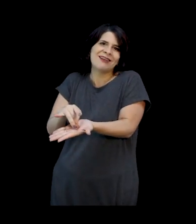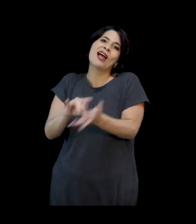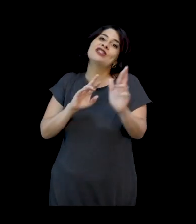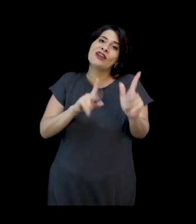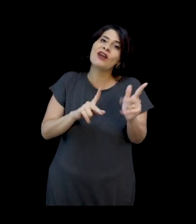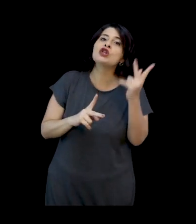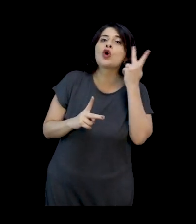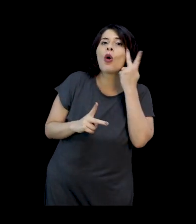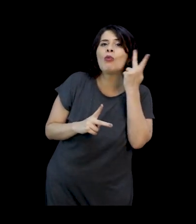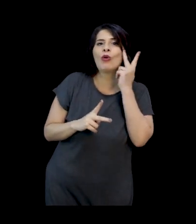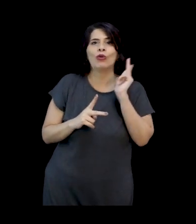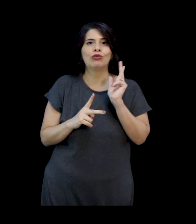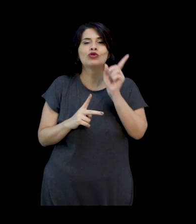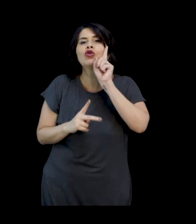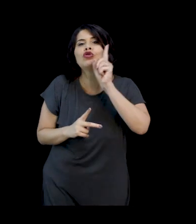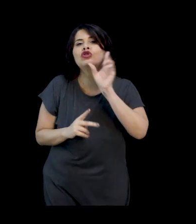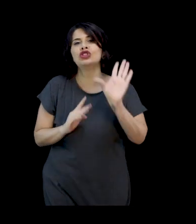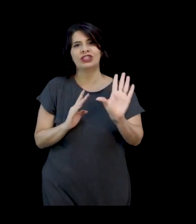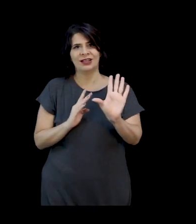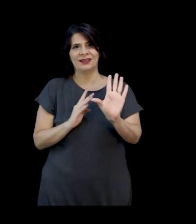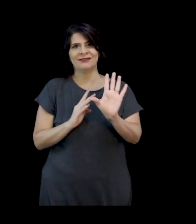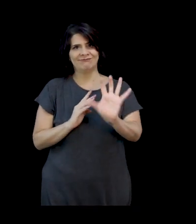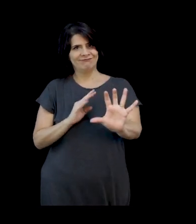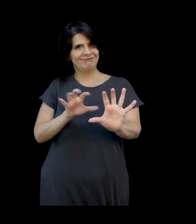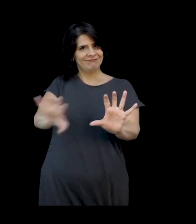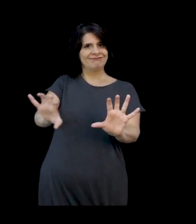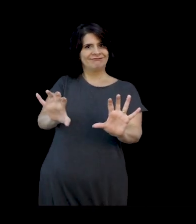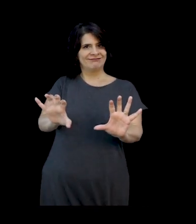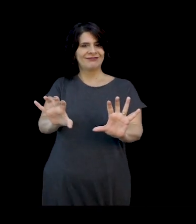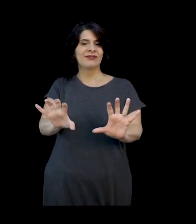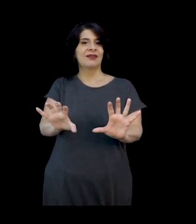da realidade comum, cotidiana. Né?